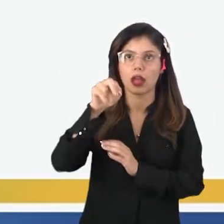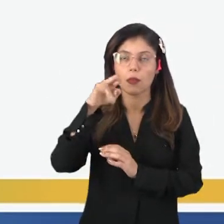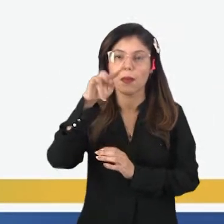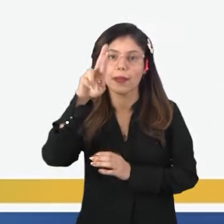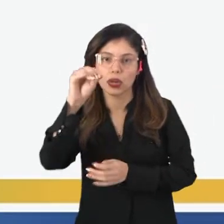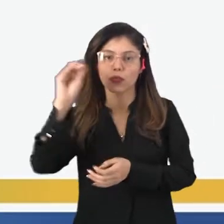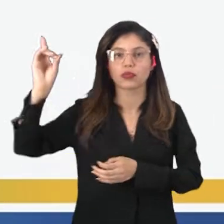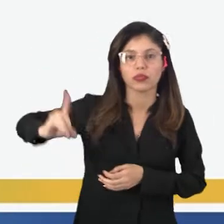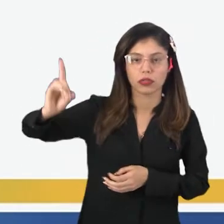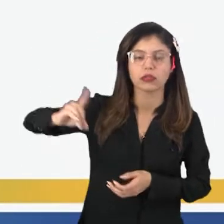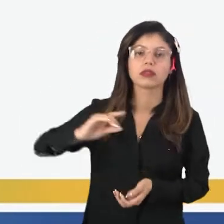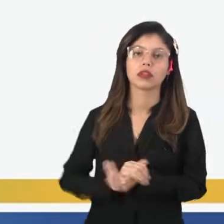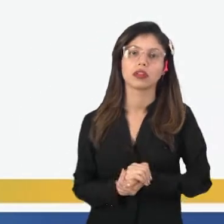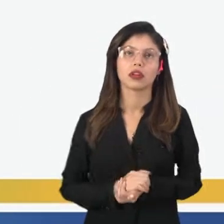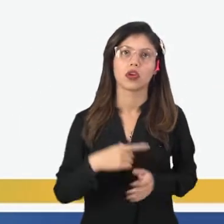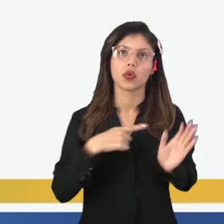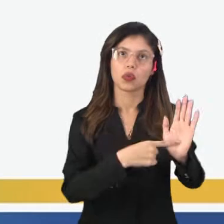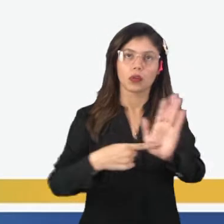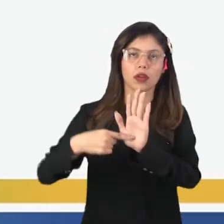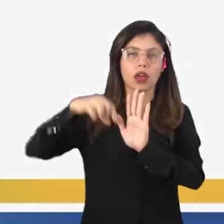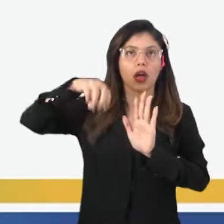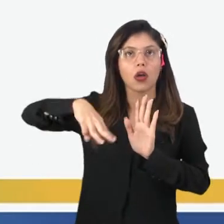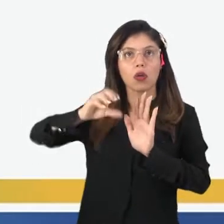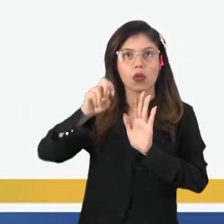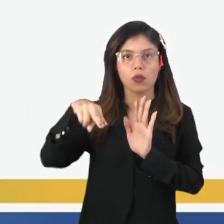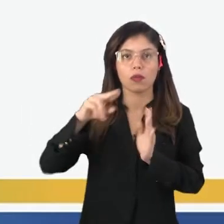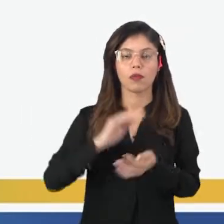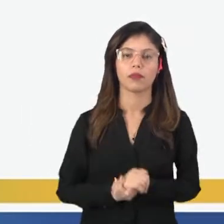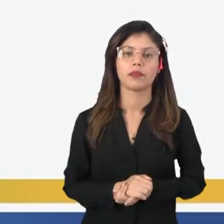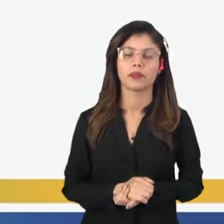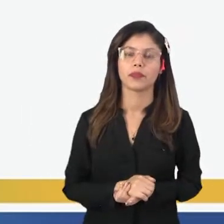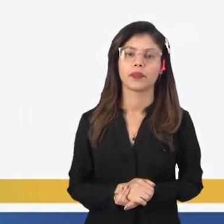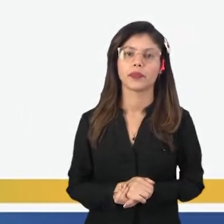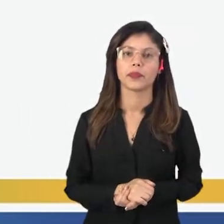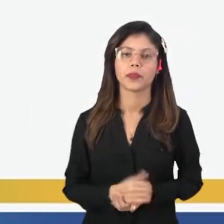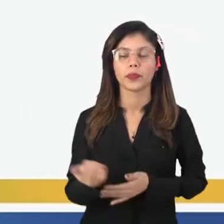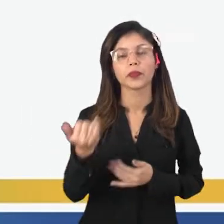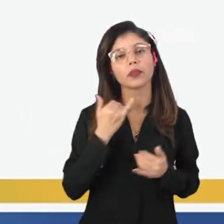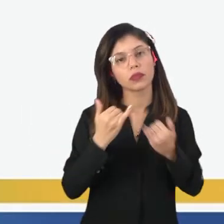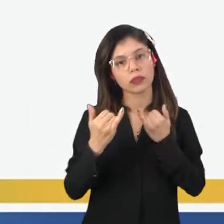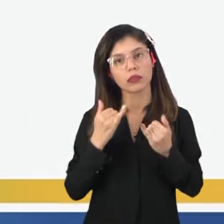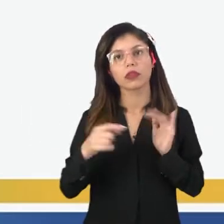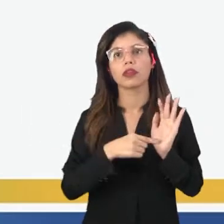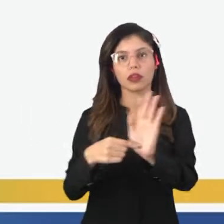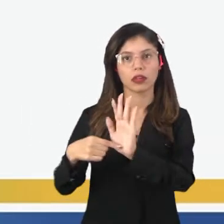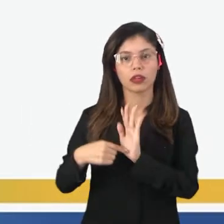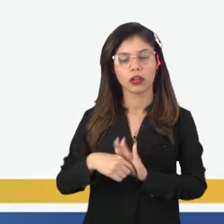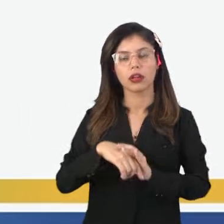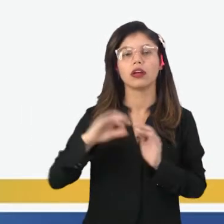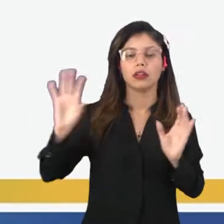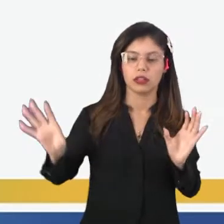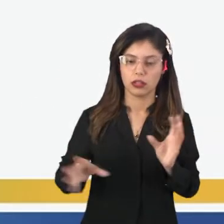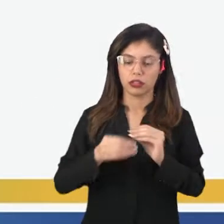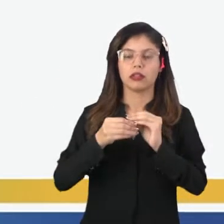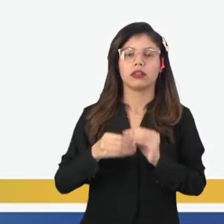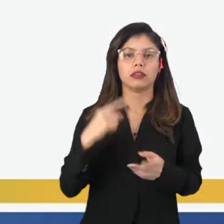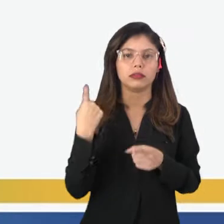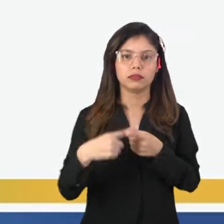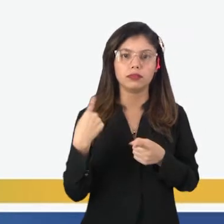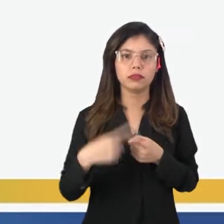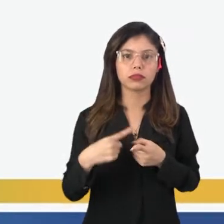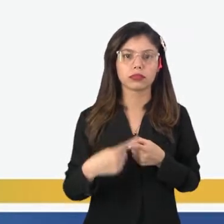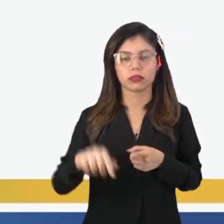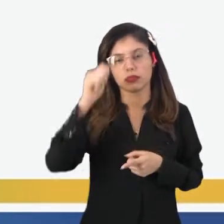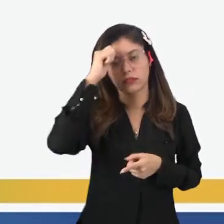Bombril, né, promovendo aí o produto Monbiju. E esse anúncio utilizou-se da intertextualidade, porque